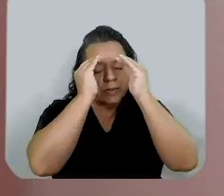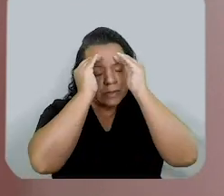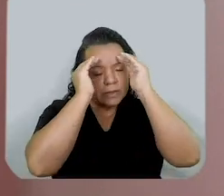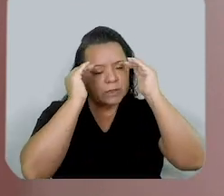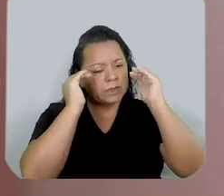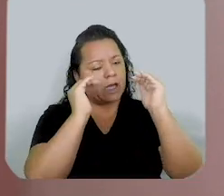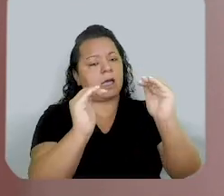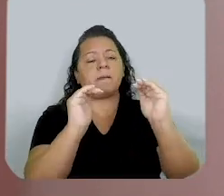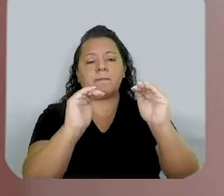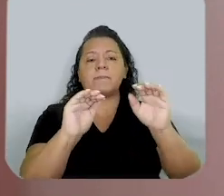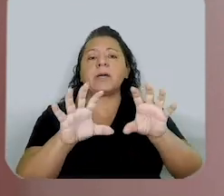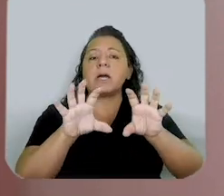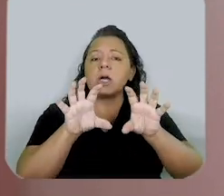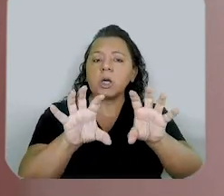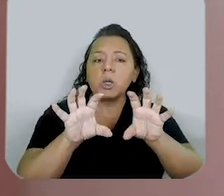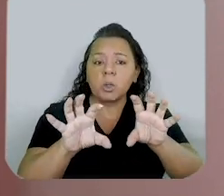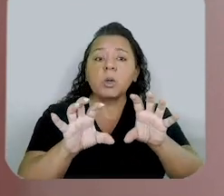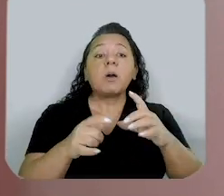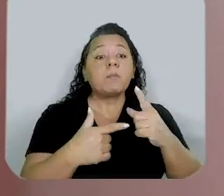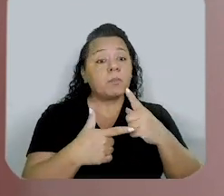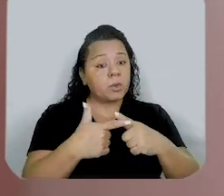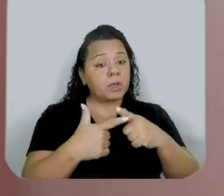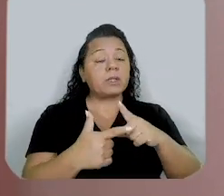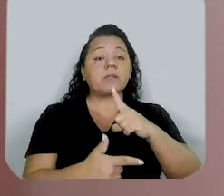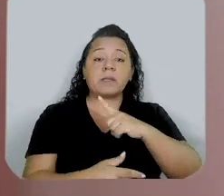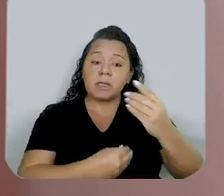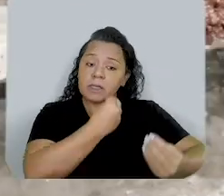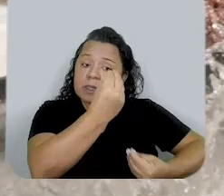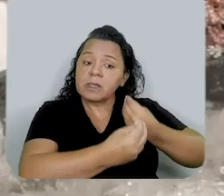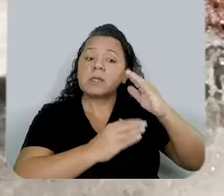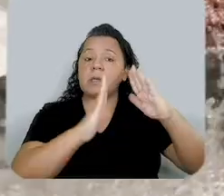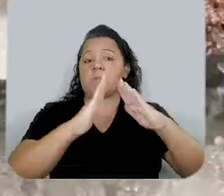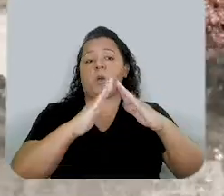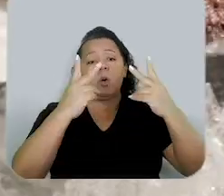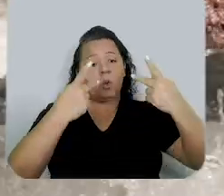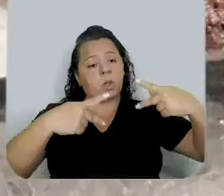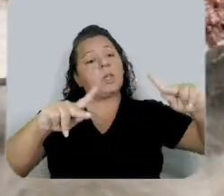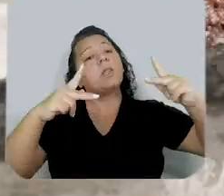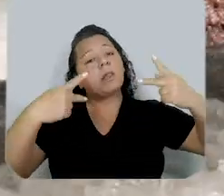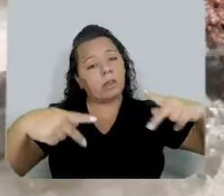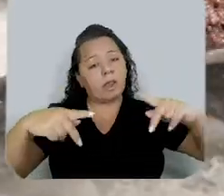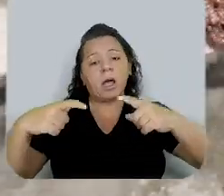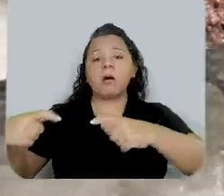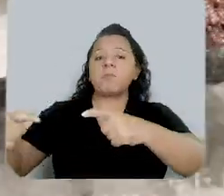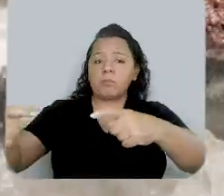de respeitar, porque ali existem seres que habitam nesse lugar.